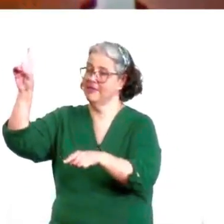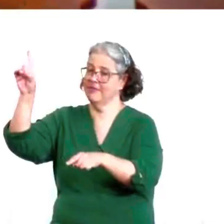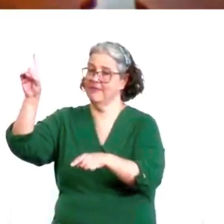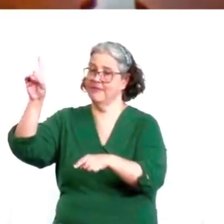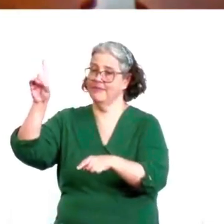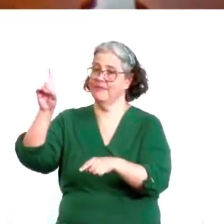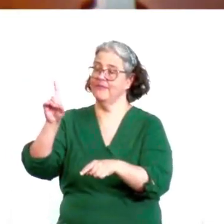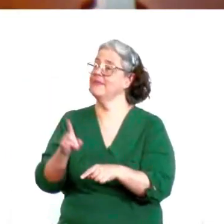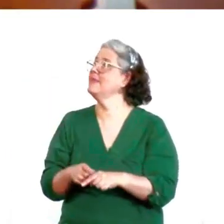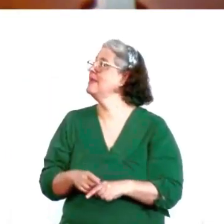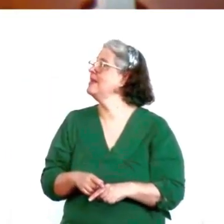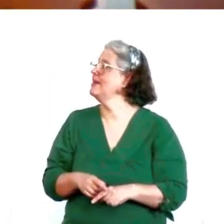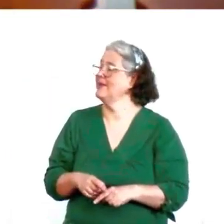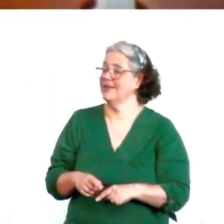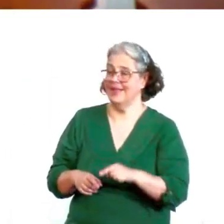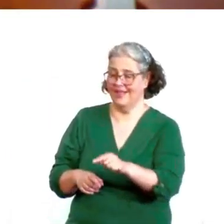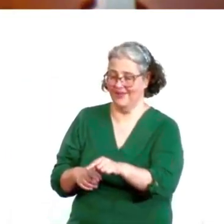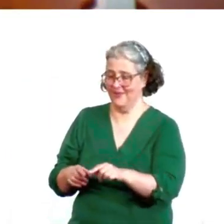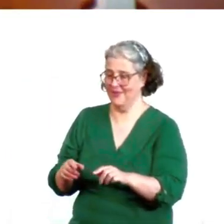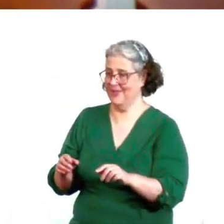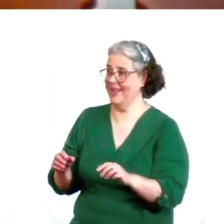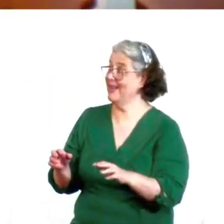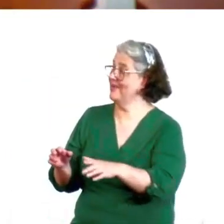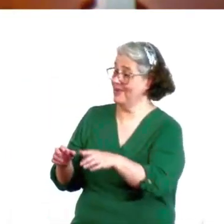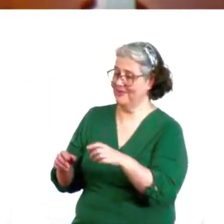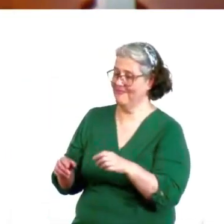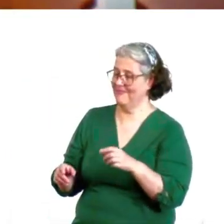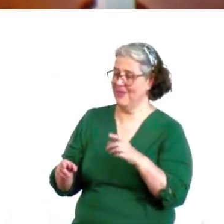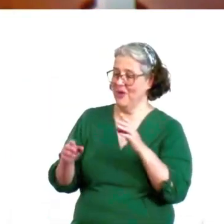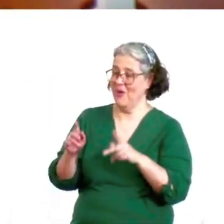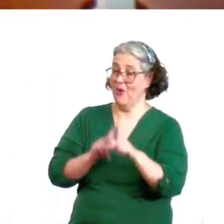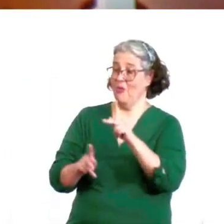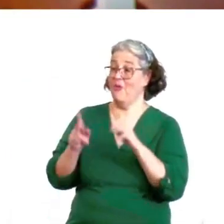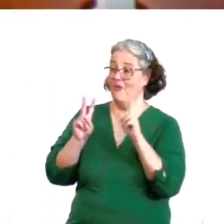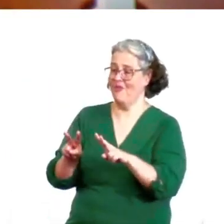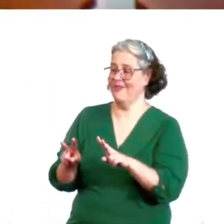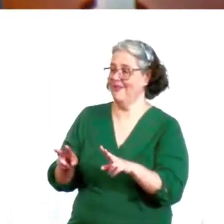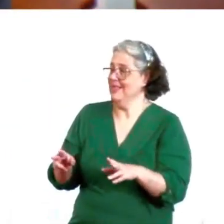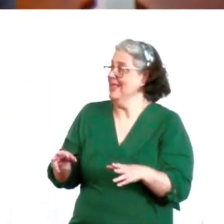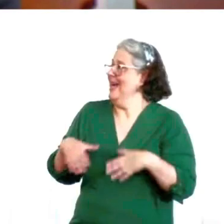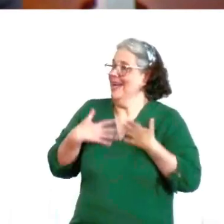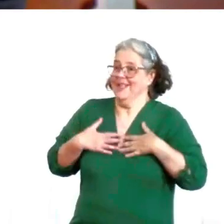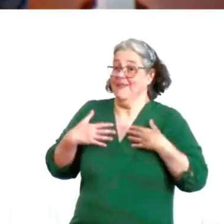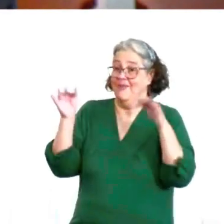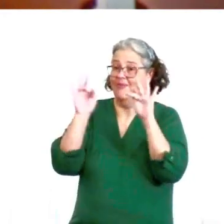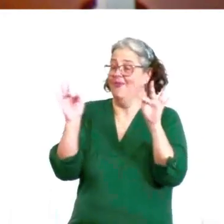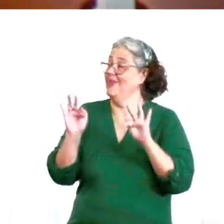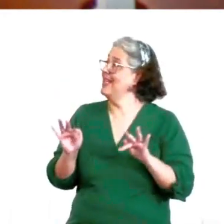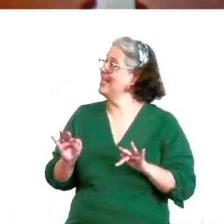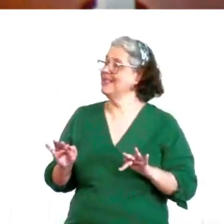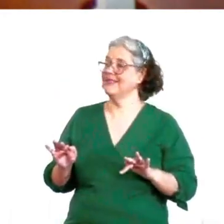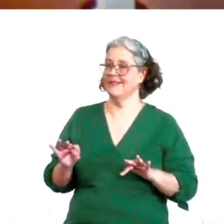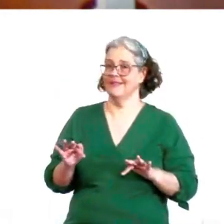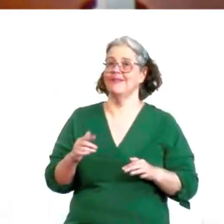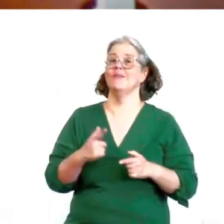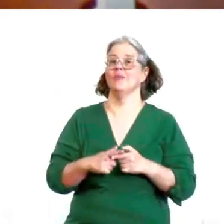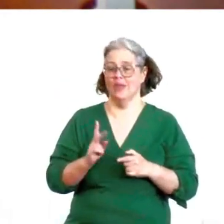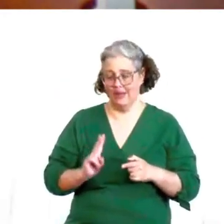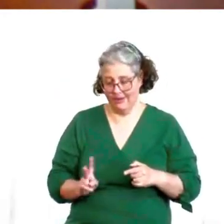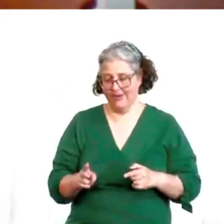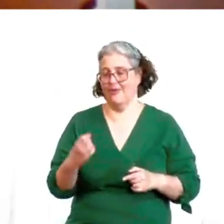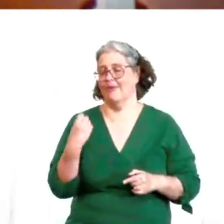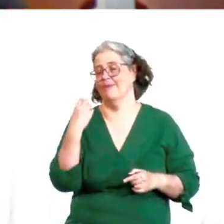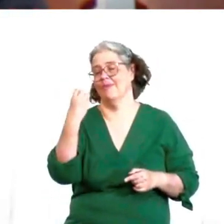Eles foram reanimados diante dessa realidade para continuar